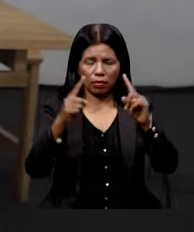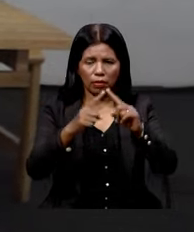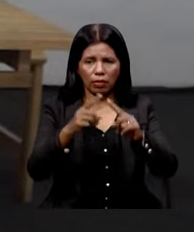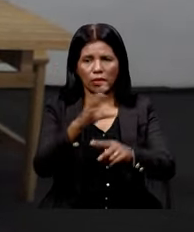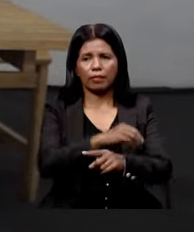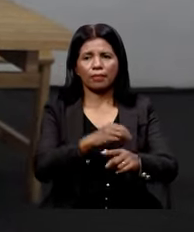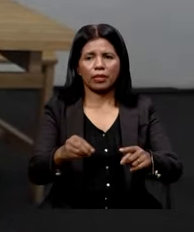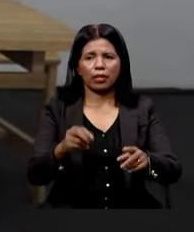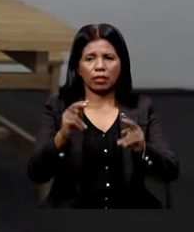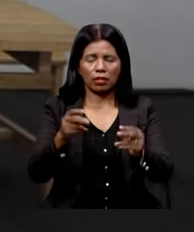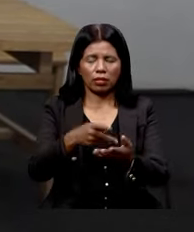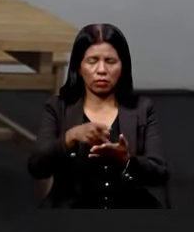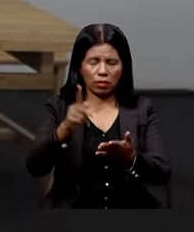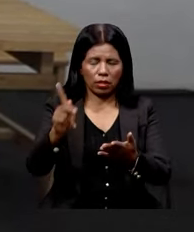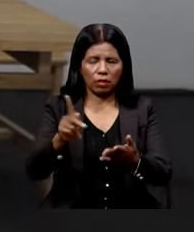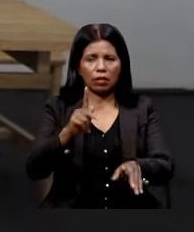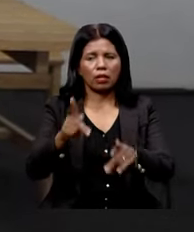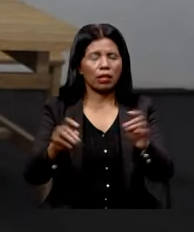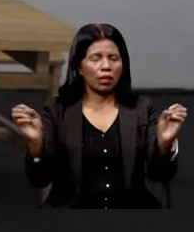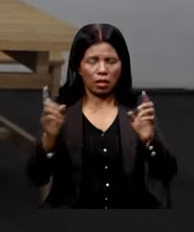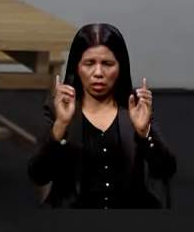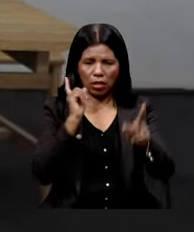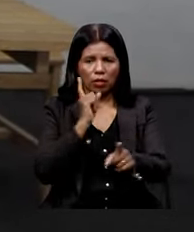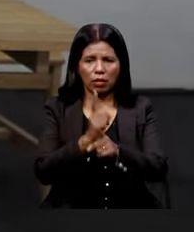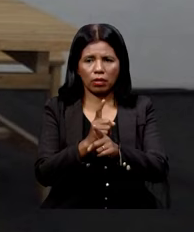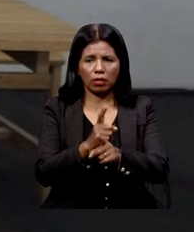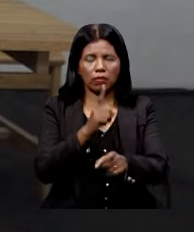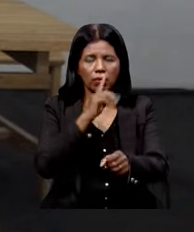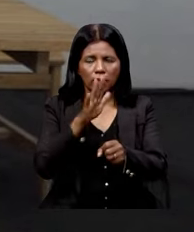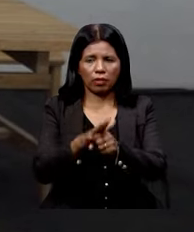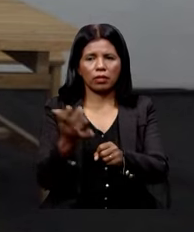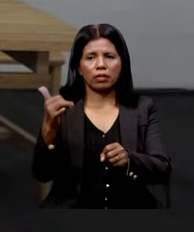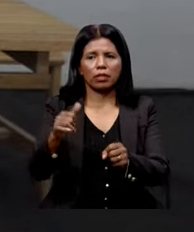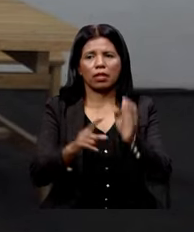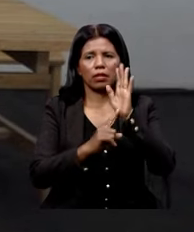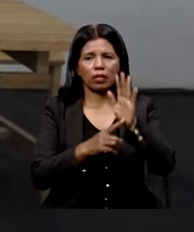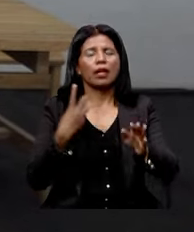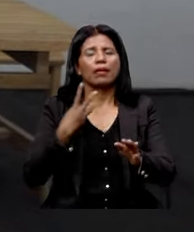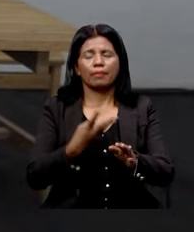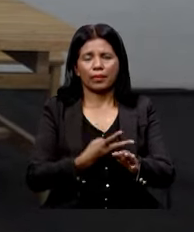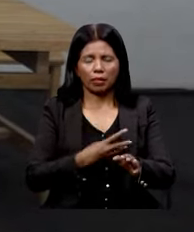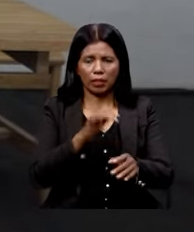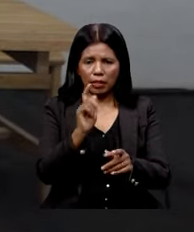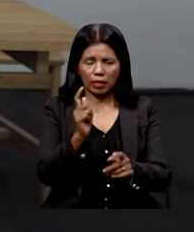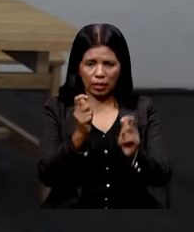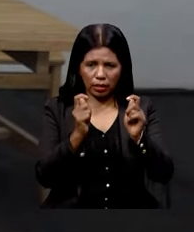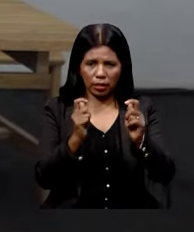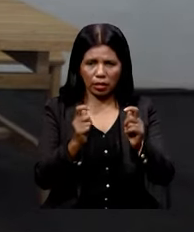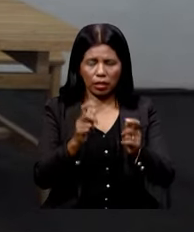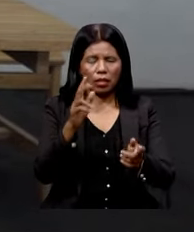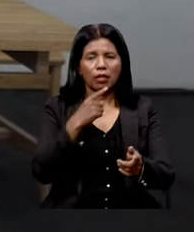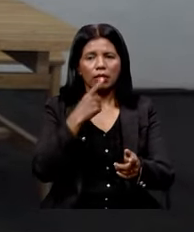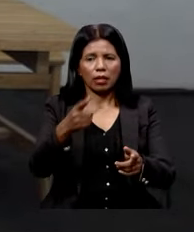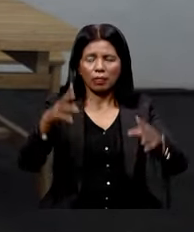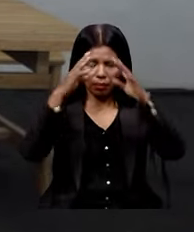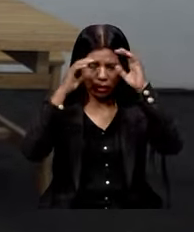a despesa consumtivo ne bem a realidade lá hoje ba e promessa ser bem durante esse ratur também né mami coco atu propõe para o